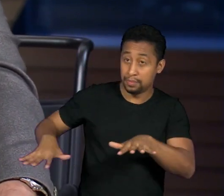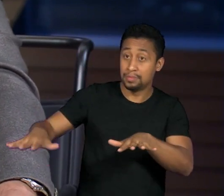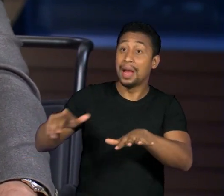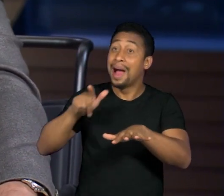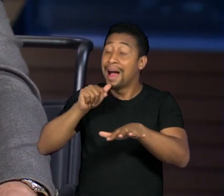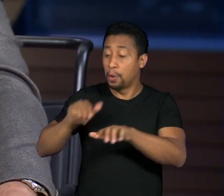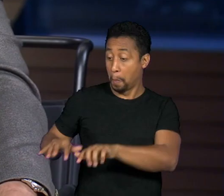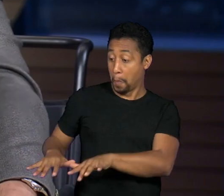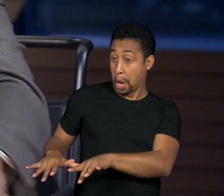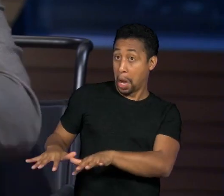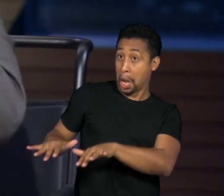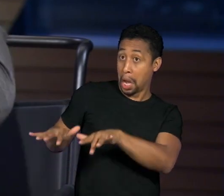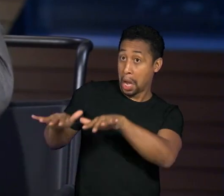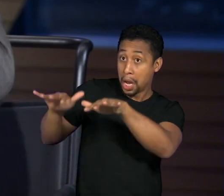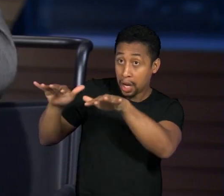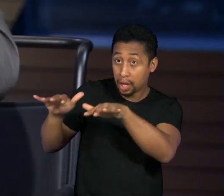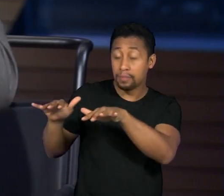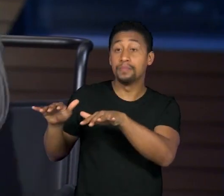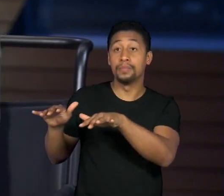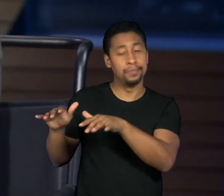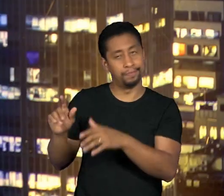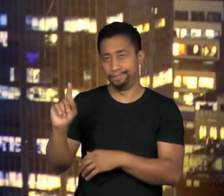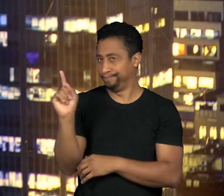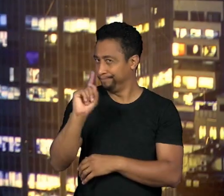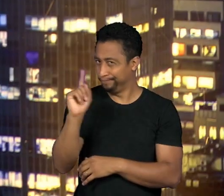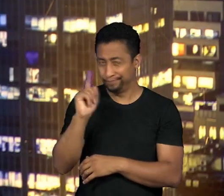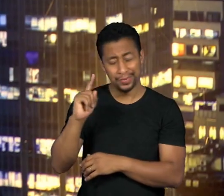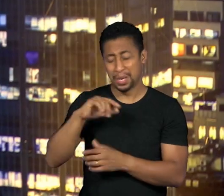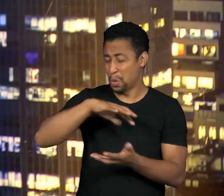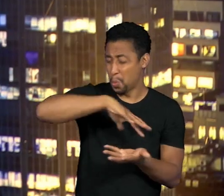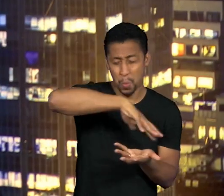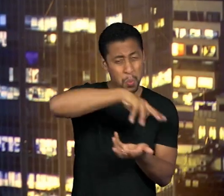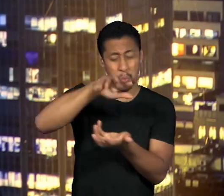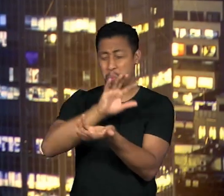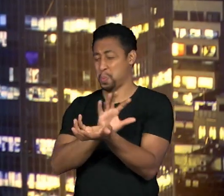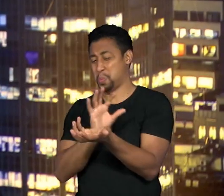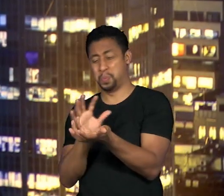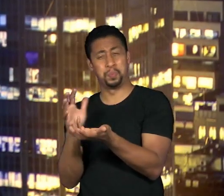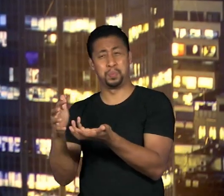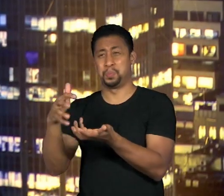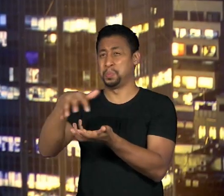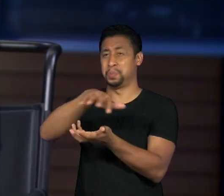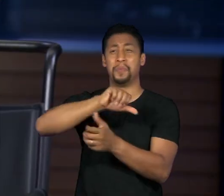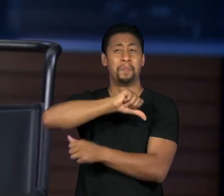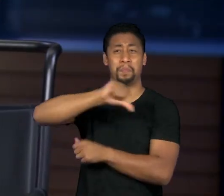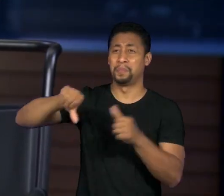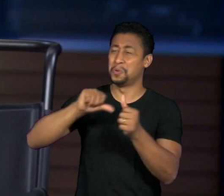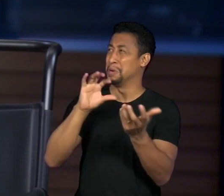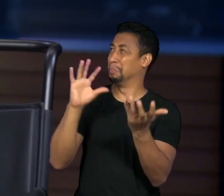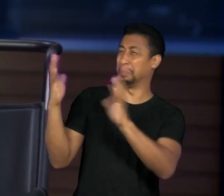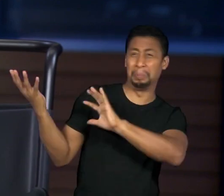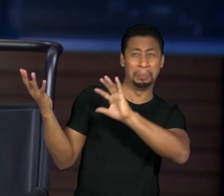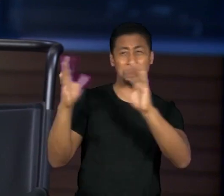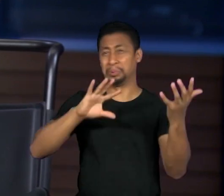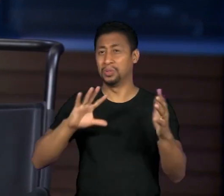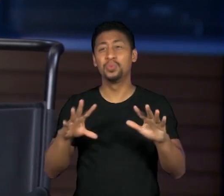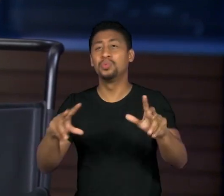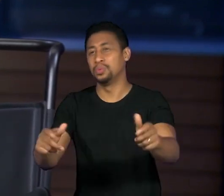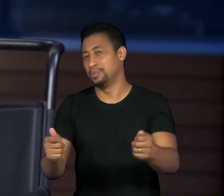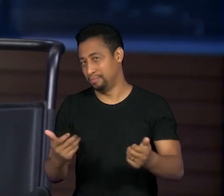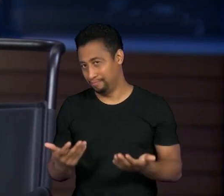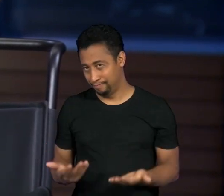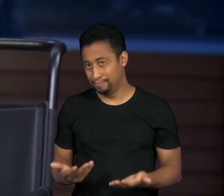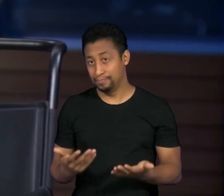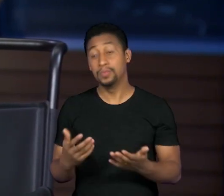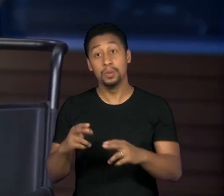sul e sudeste. Ele vai impactar na produção de chuva do mundo inteiro. E é isso que a dimensão econômica dada aos